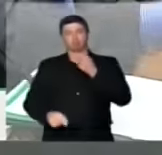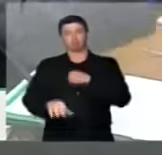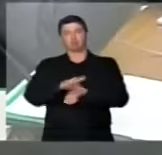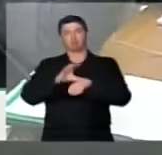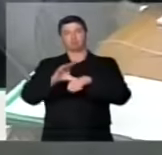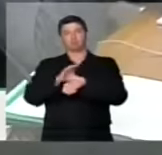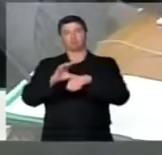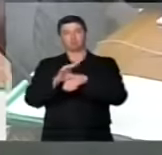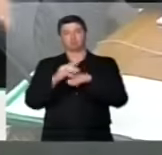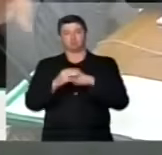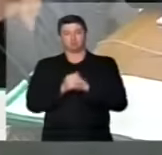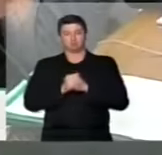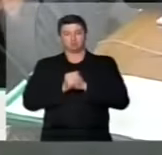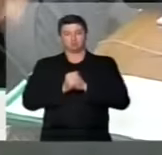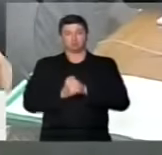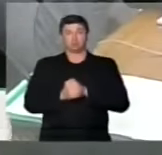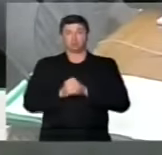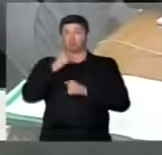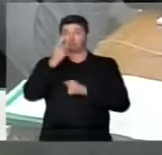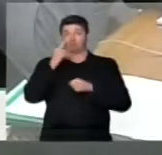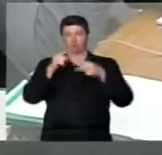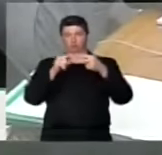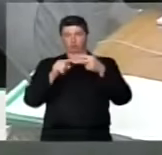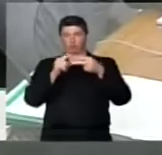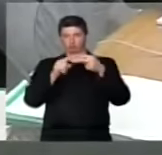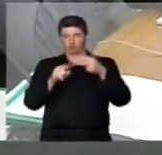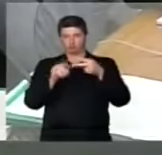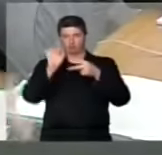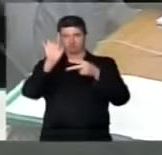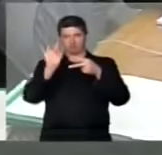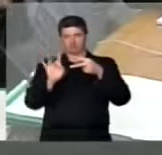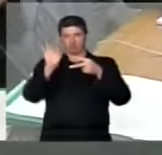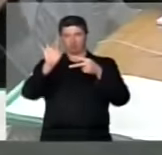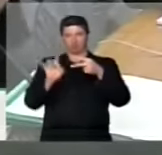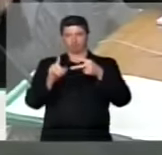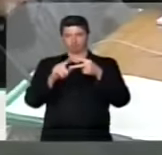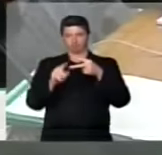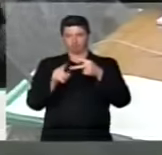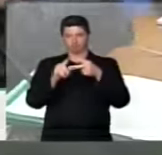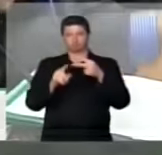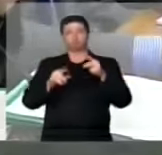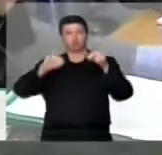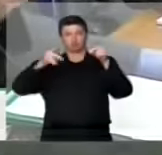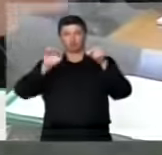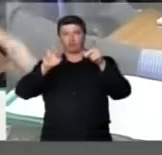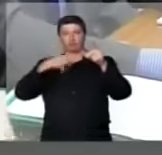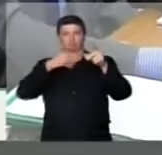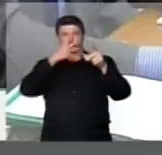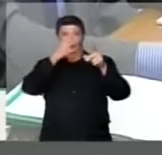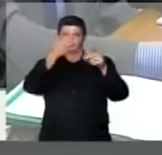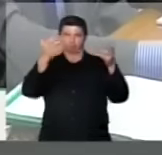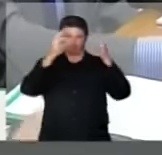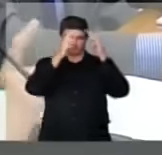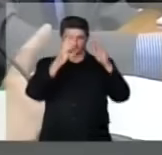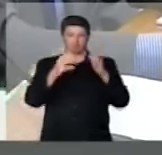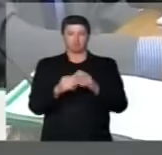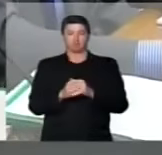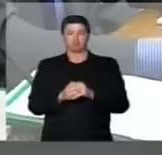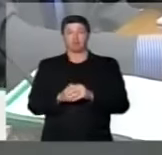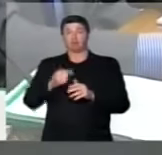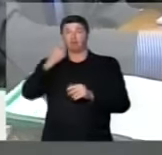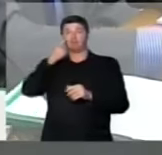brasileira. E destaca 2 pontos, deputado Jovair, com todo respeito e admiração. As